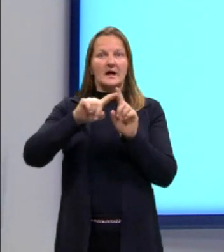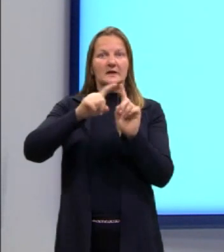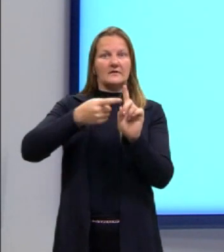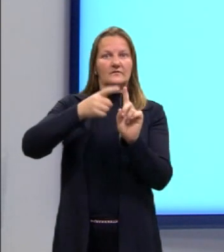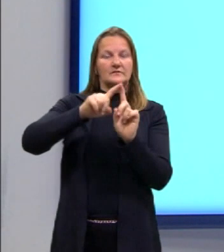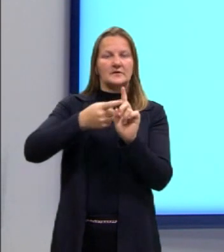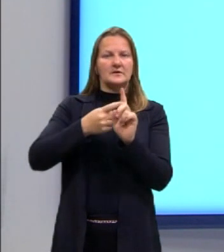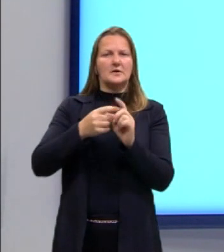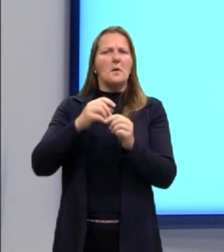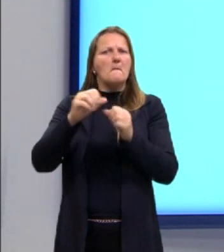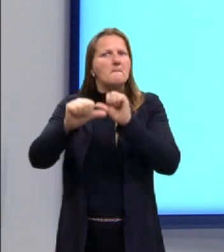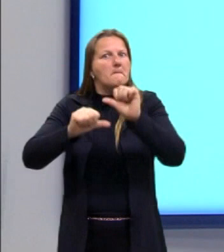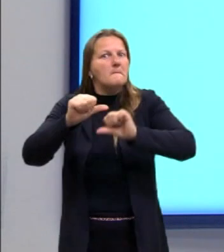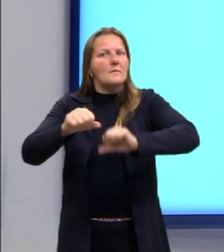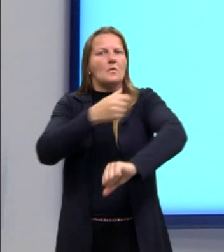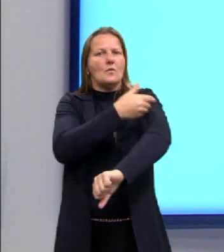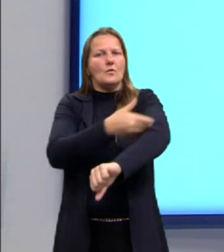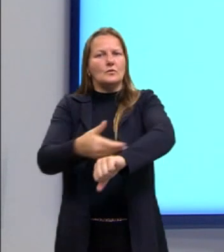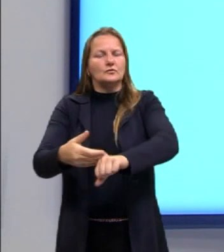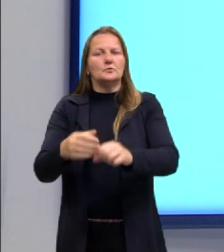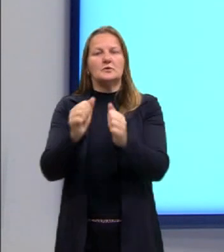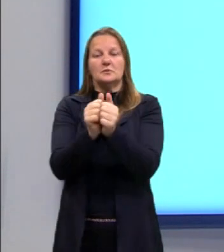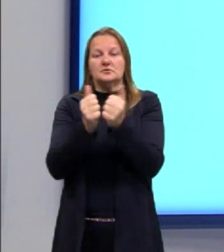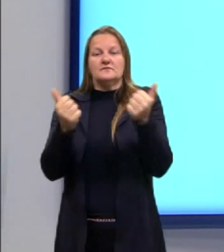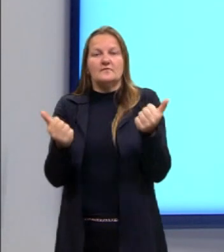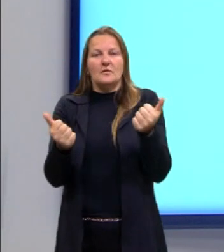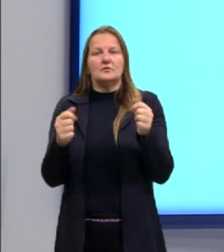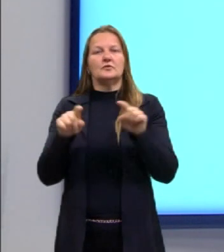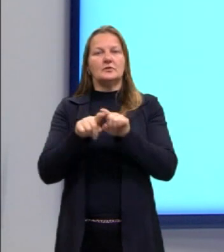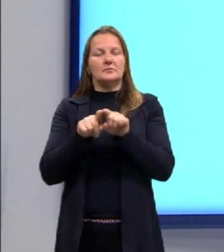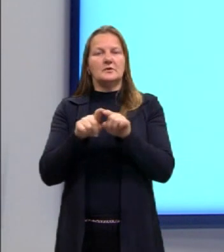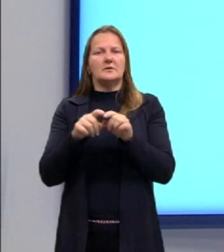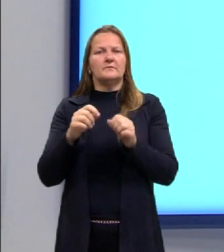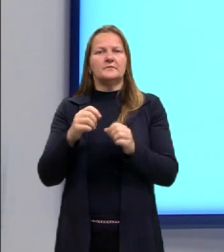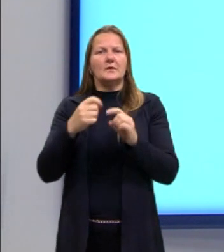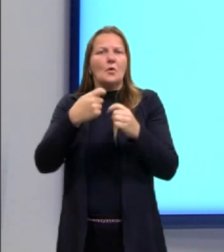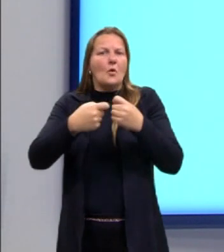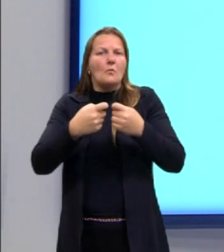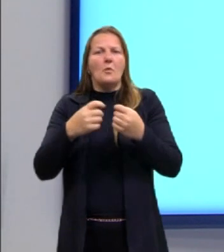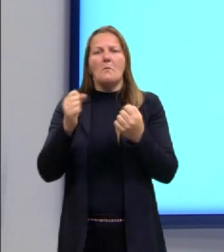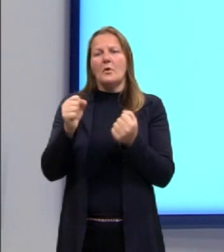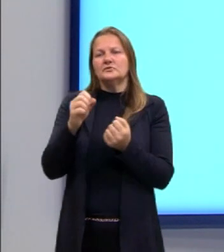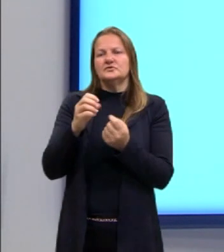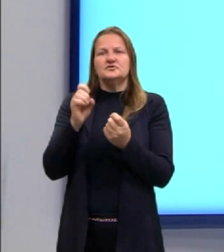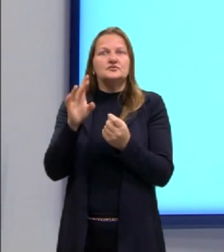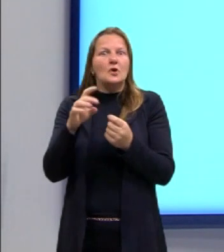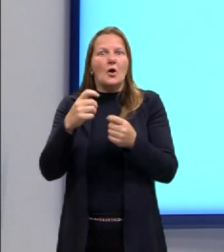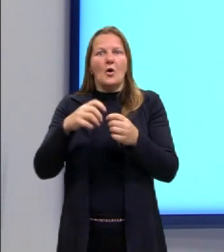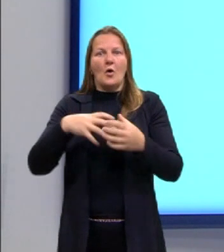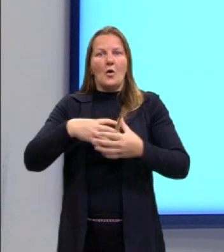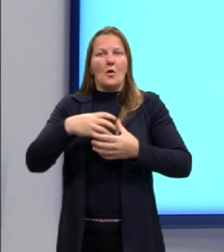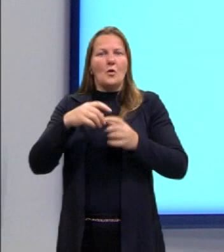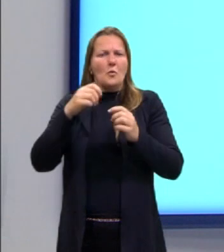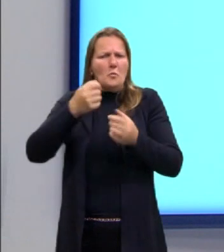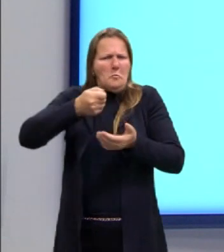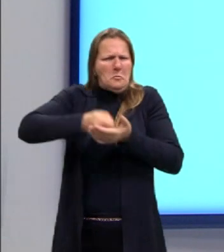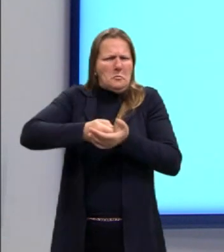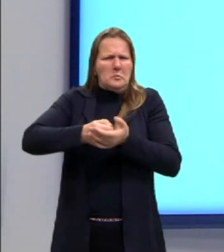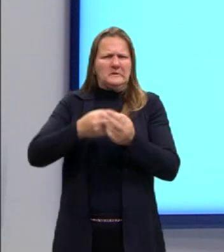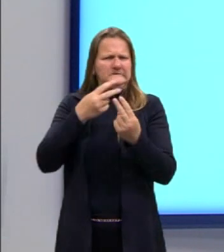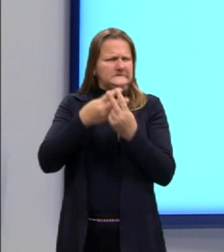uma mudança dos costumes do divórcio da possibilidade né do sexo casual sem ser completamente condenado pela